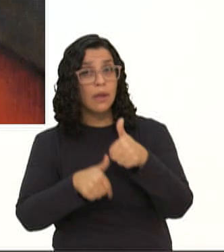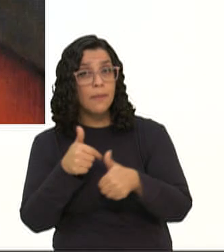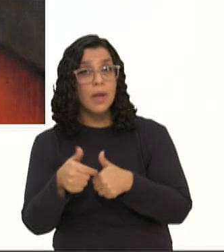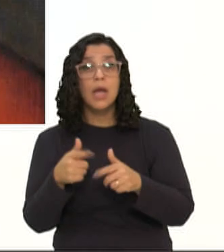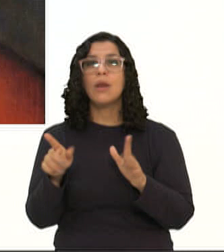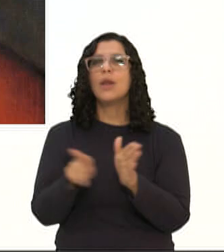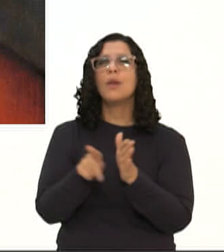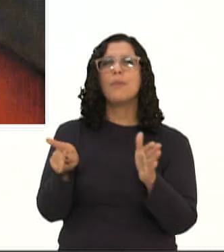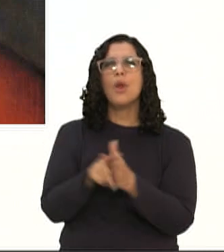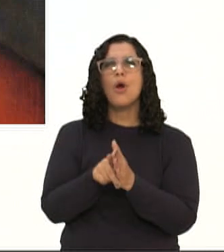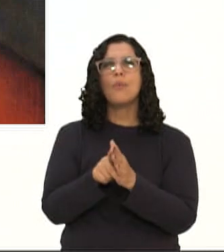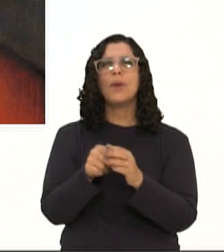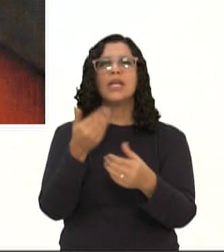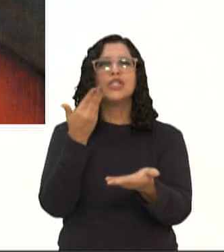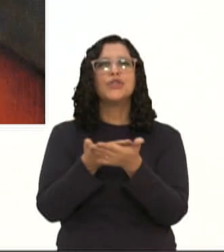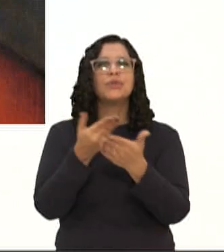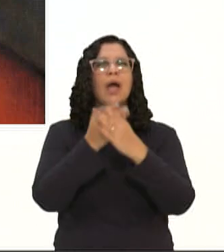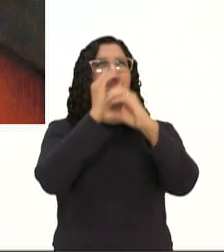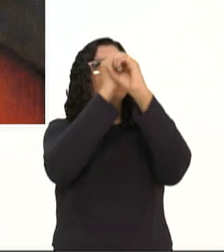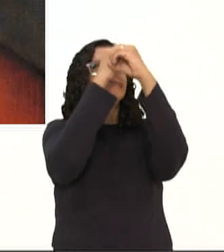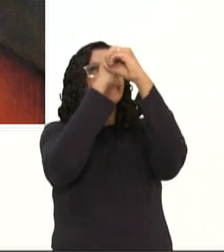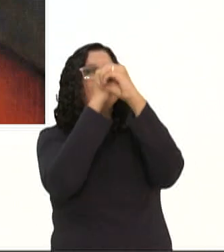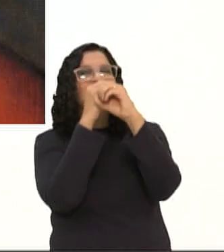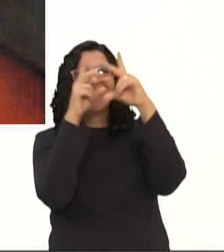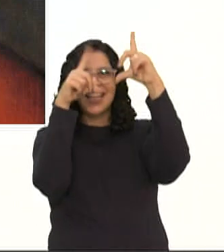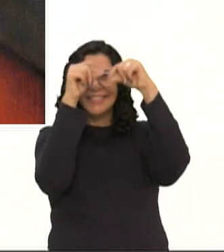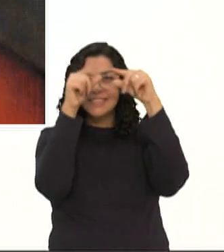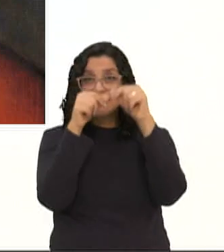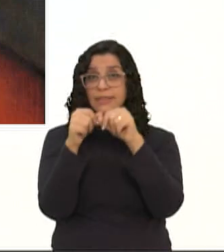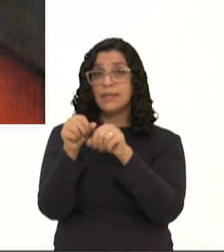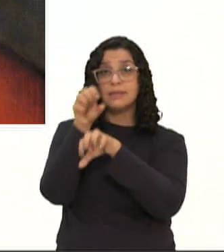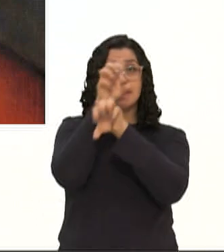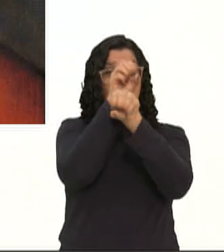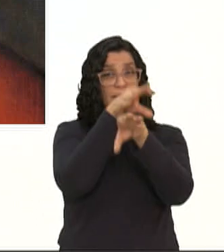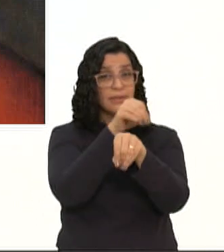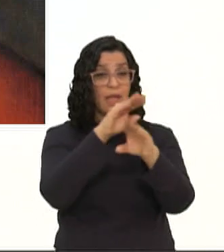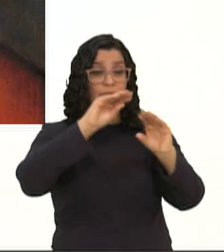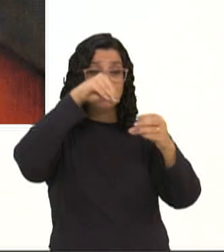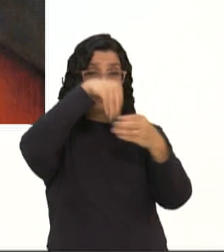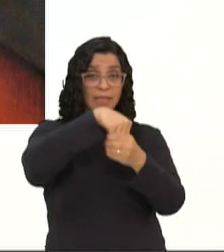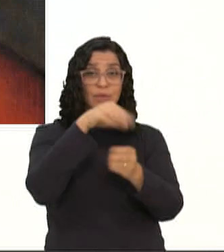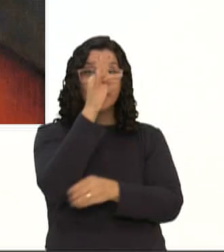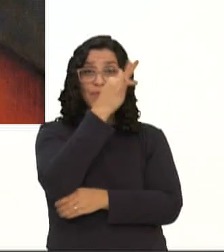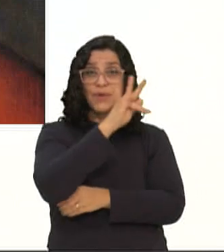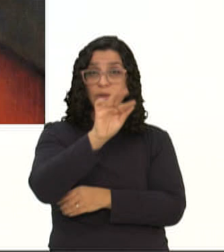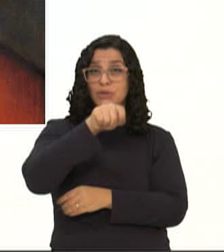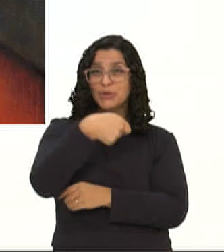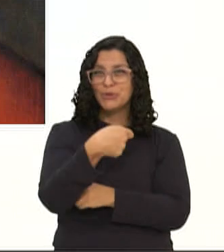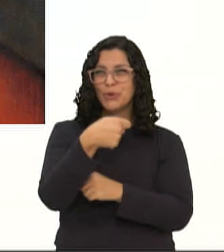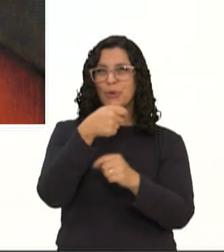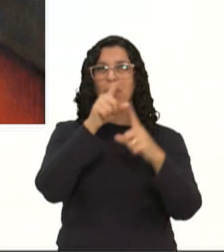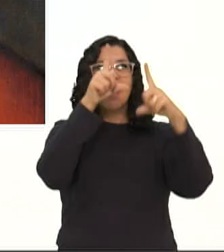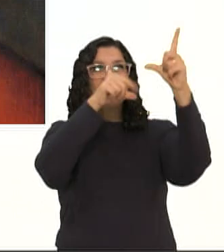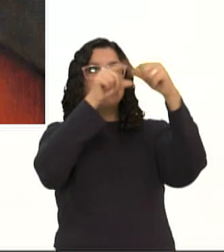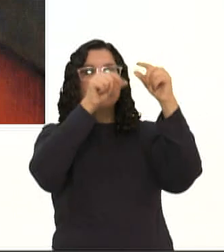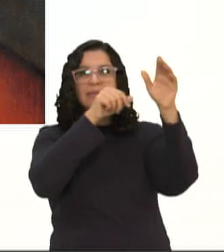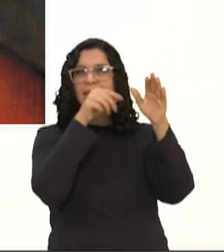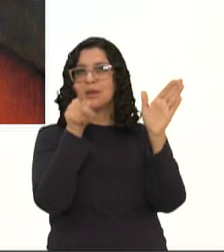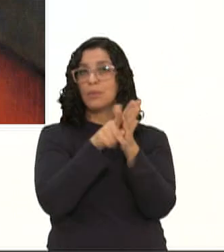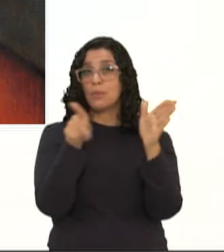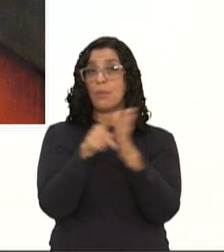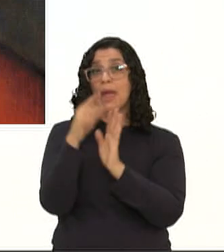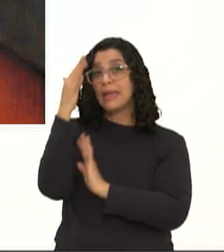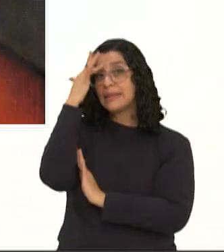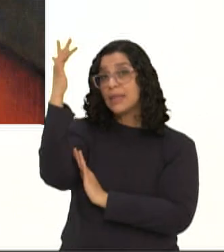era astrônomo amador, além de ser padre, e ele dava aula numa universidade sobre isso. E ele vai ser o primeiro a fazer um trabalho em que ele vai defender a